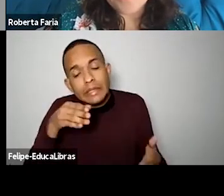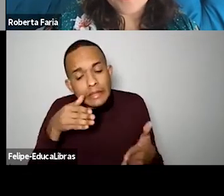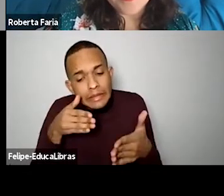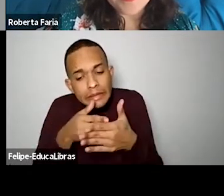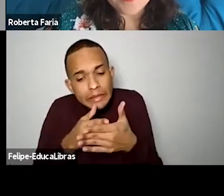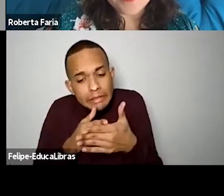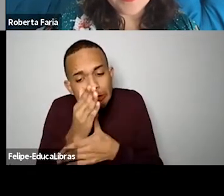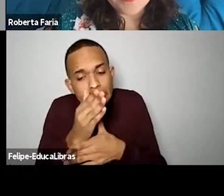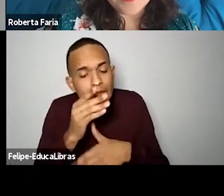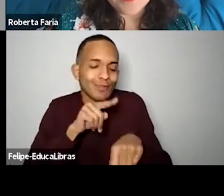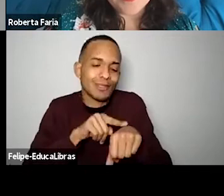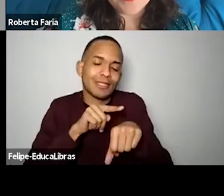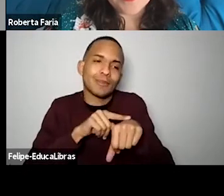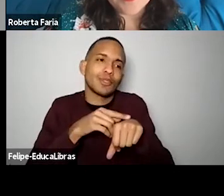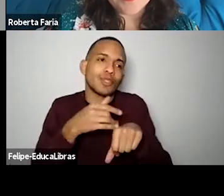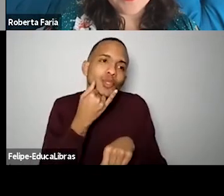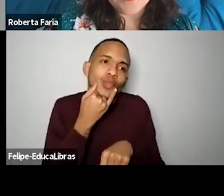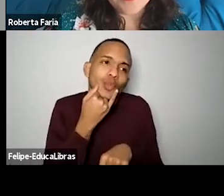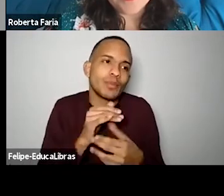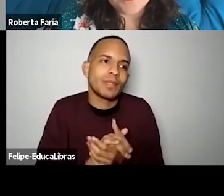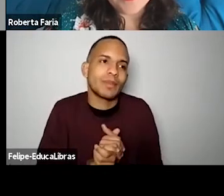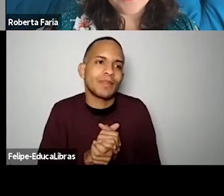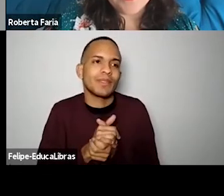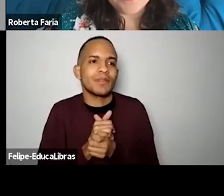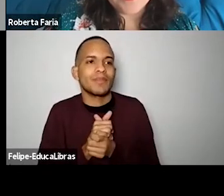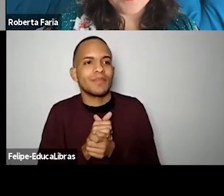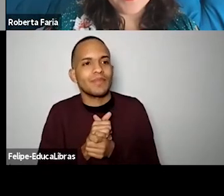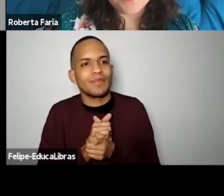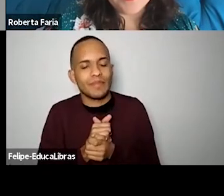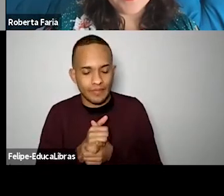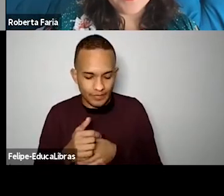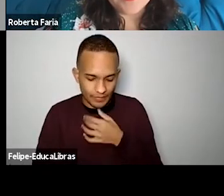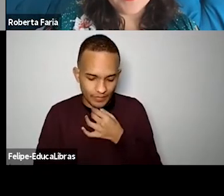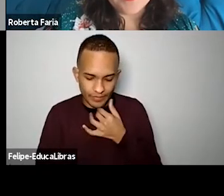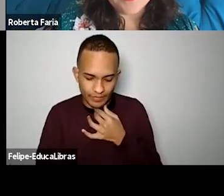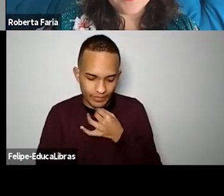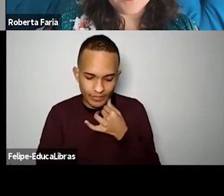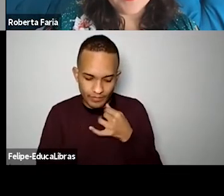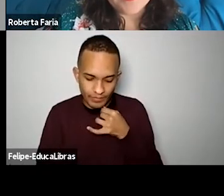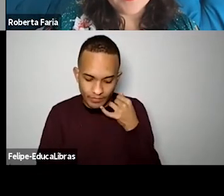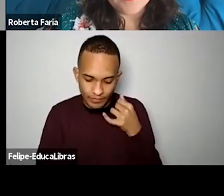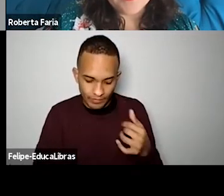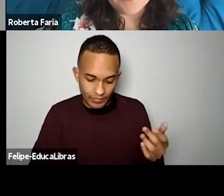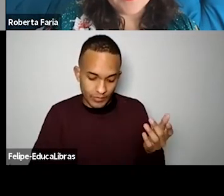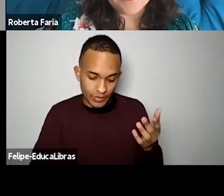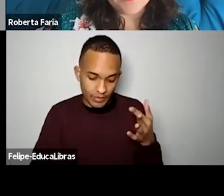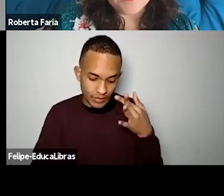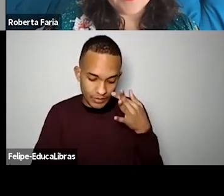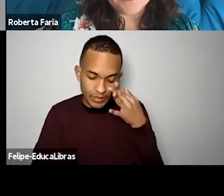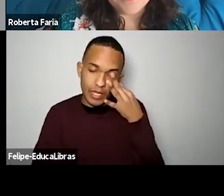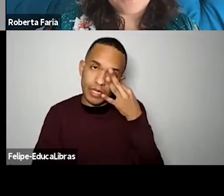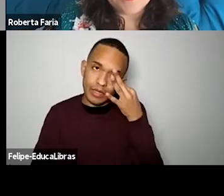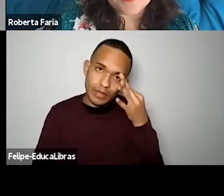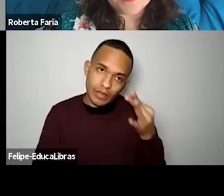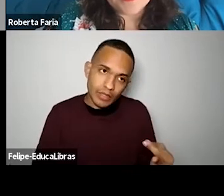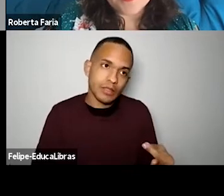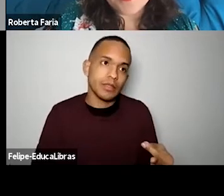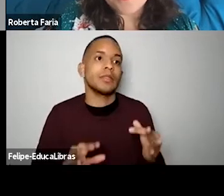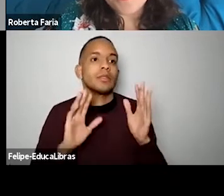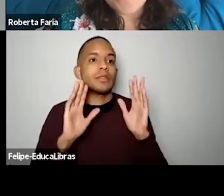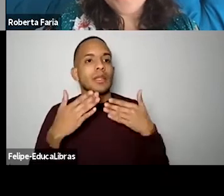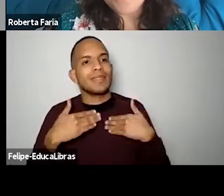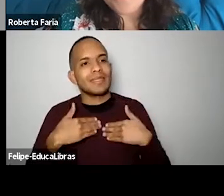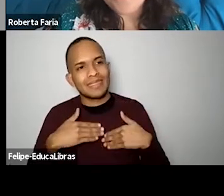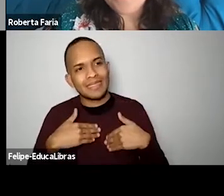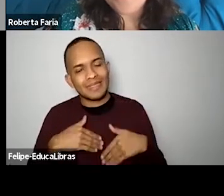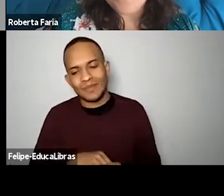Se eu estourei, peço desculpa aos outros panelistas. Eu não prestei atenção, eu achei que você foi ótima. Está tranquilo, Dani. Obrigada.